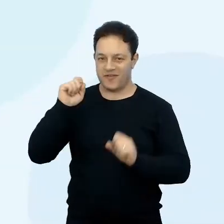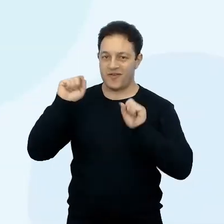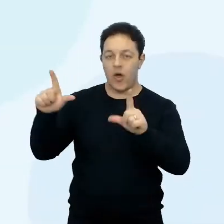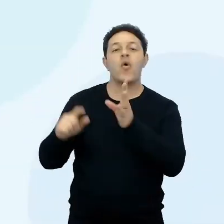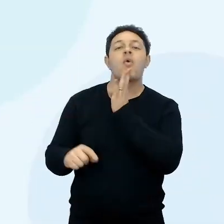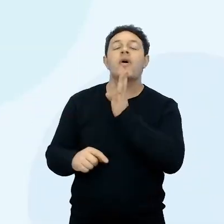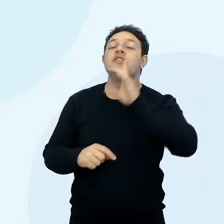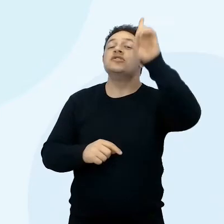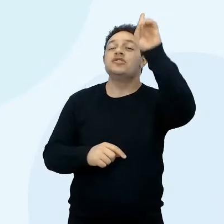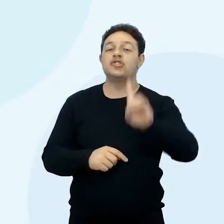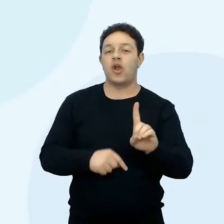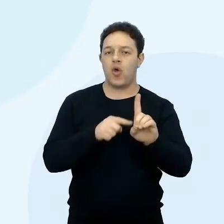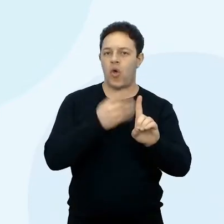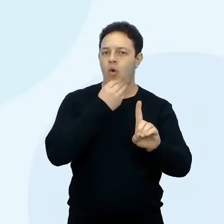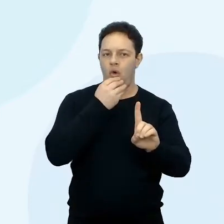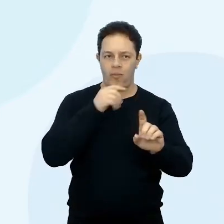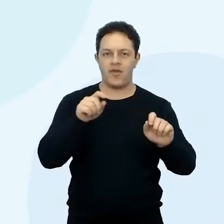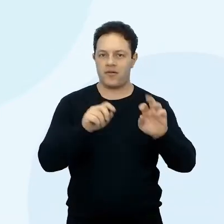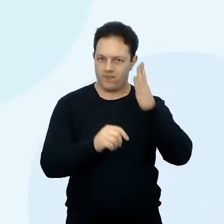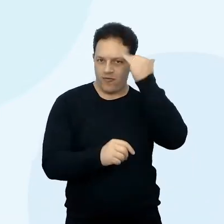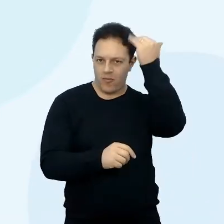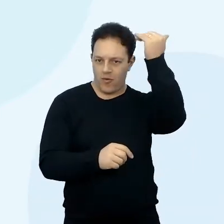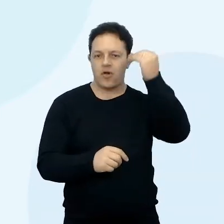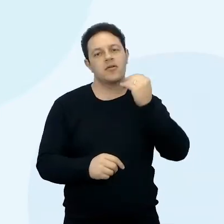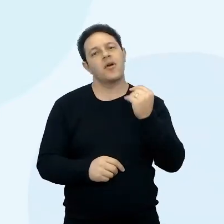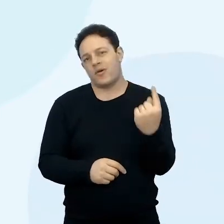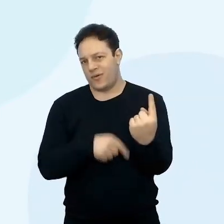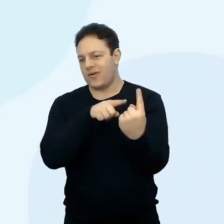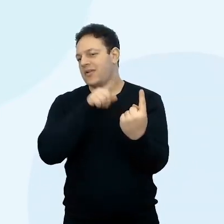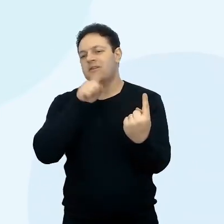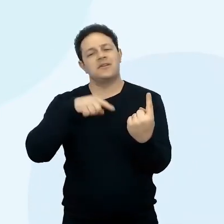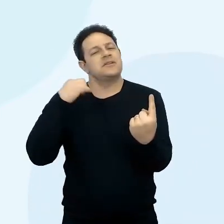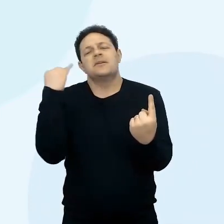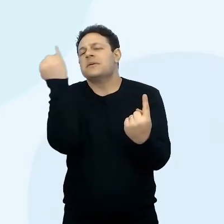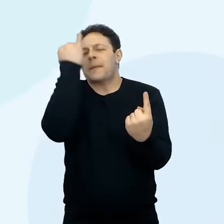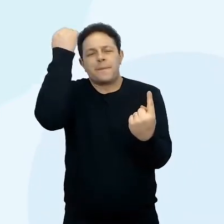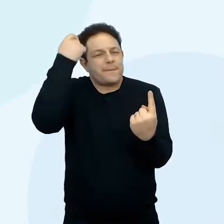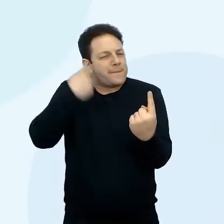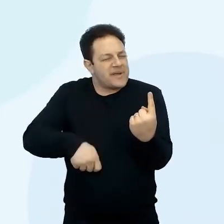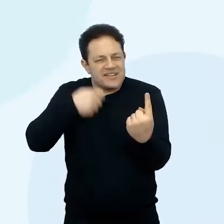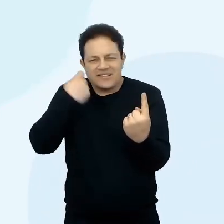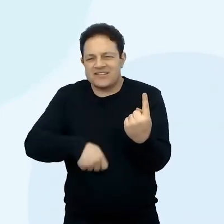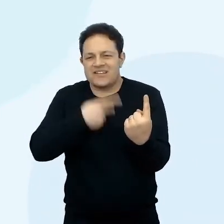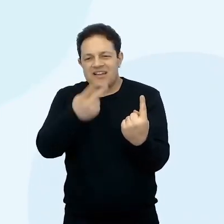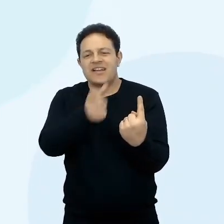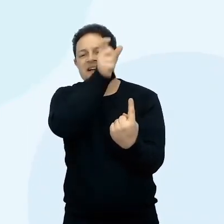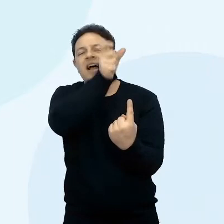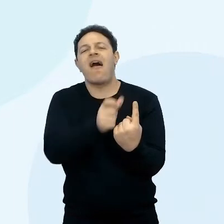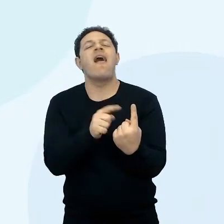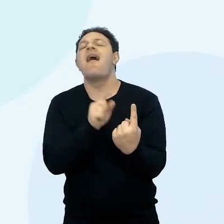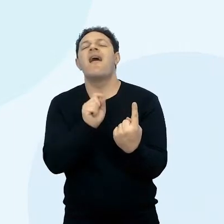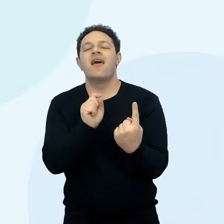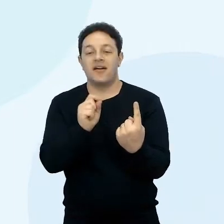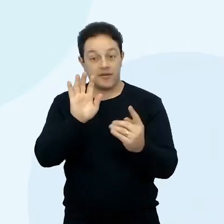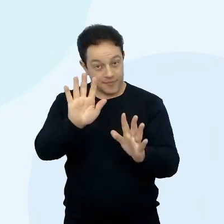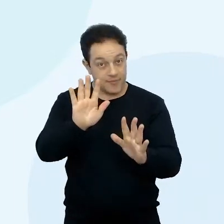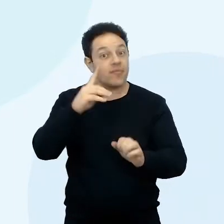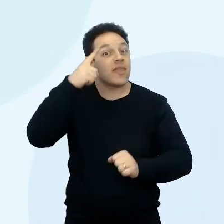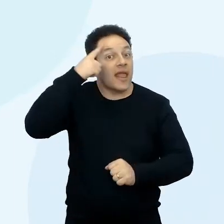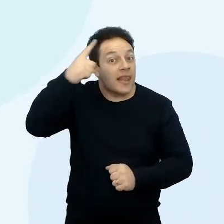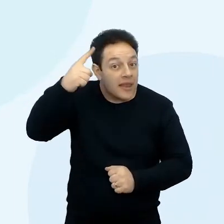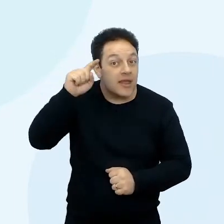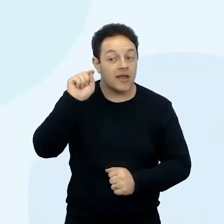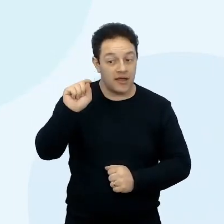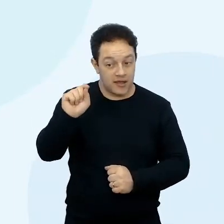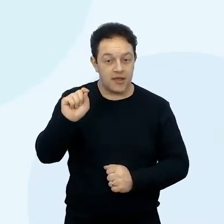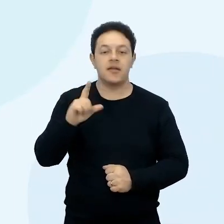começar com um, assim, é inevitável, é imprescindível, né? Lembrando a